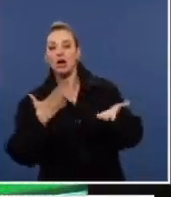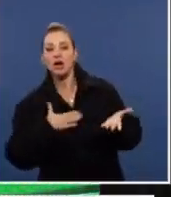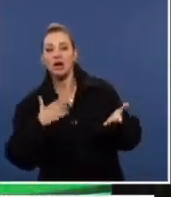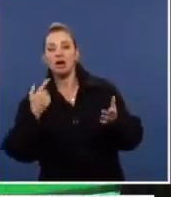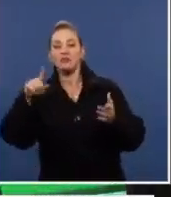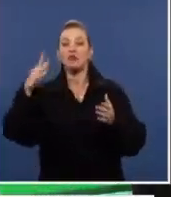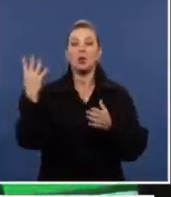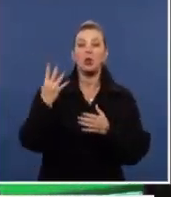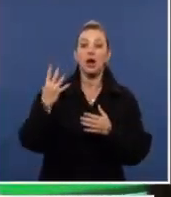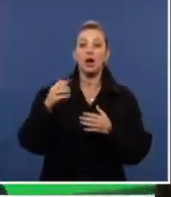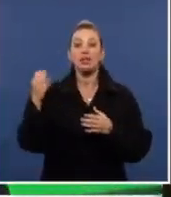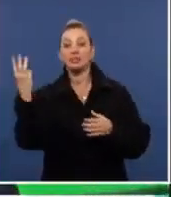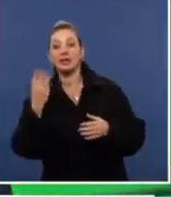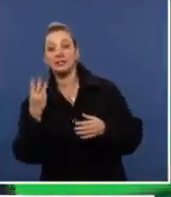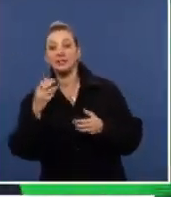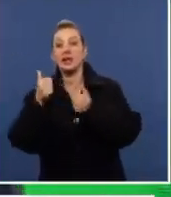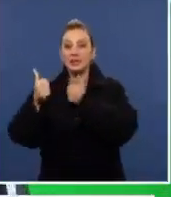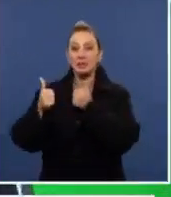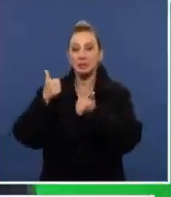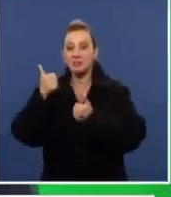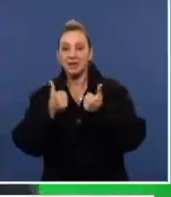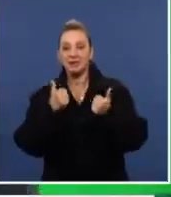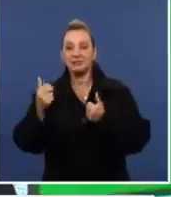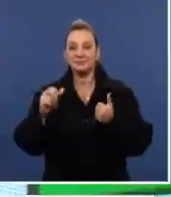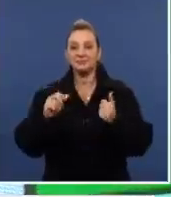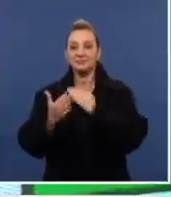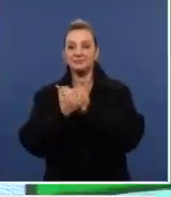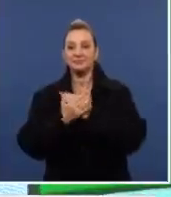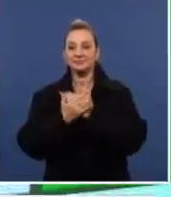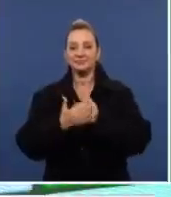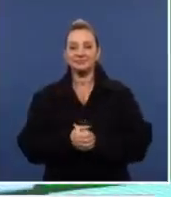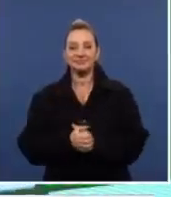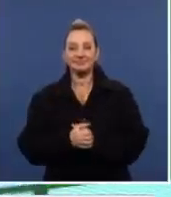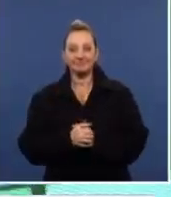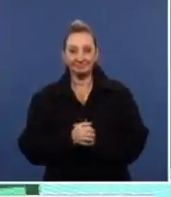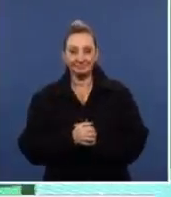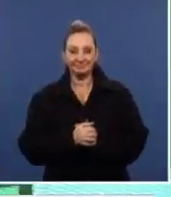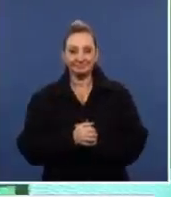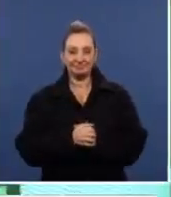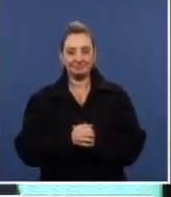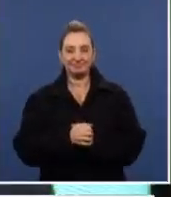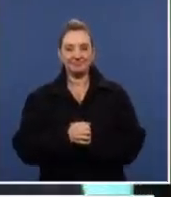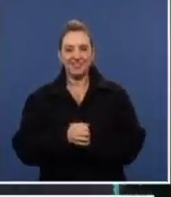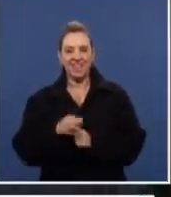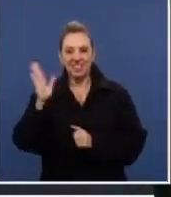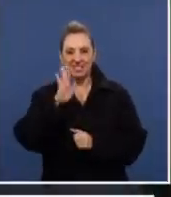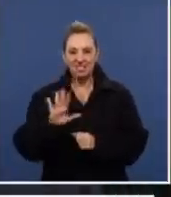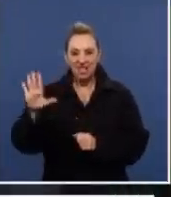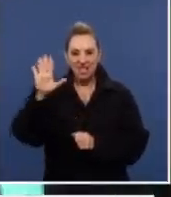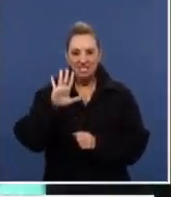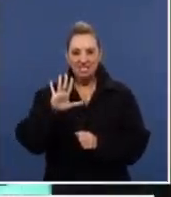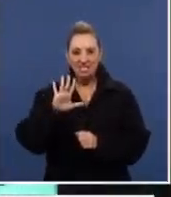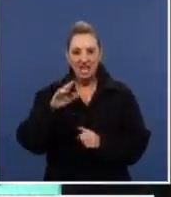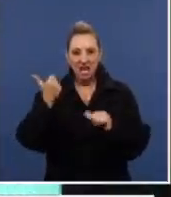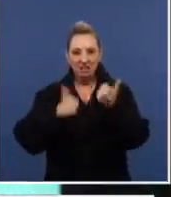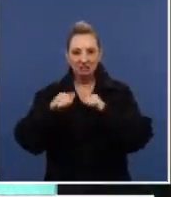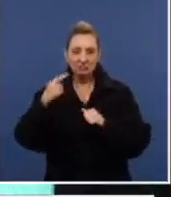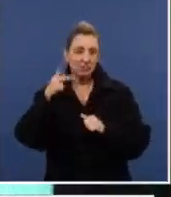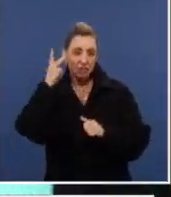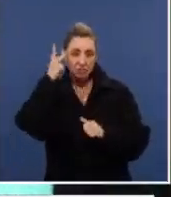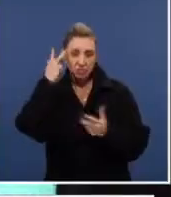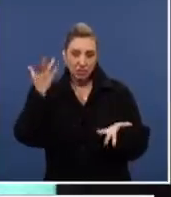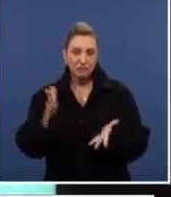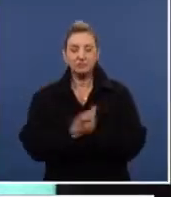Não, você é o quarto, você é o terceiro. Ah, tá bom. O debate está muito nacionalizado na avaliação do senhor? É natural que